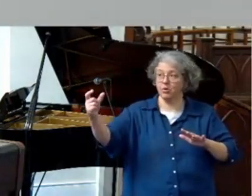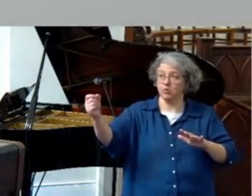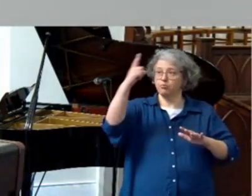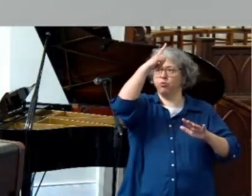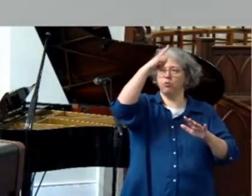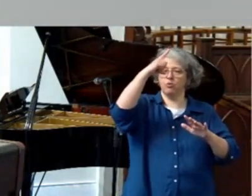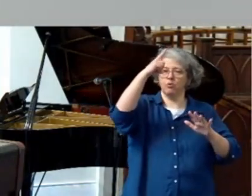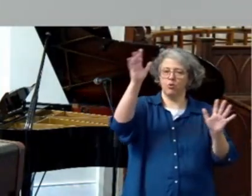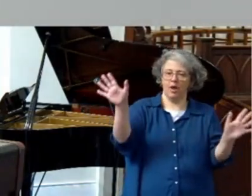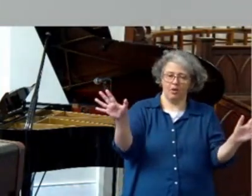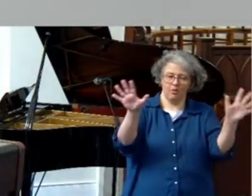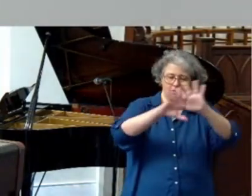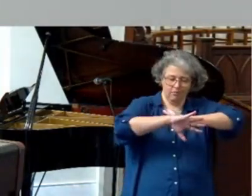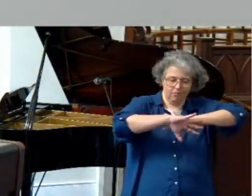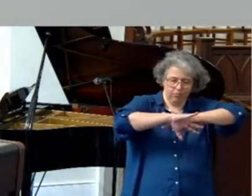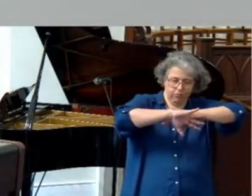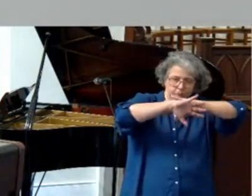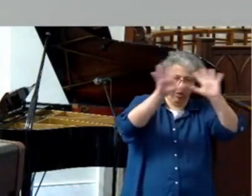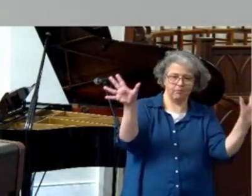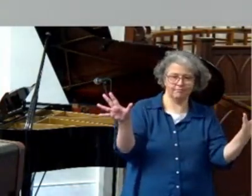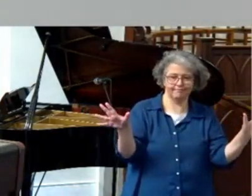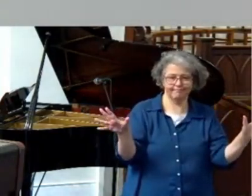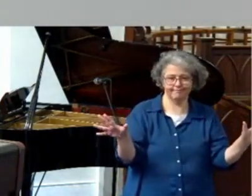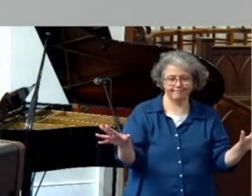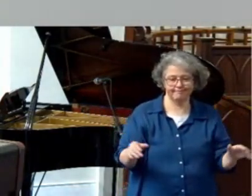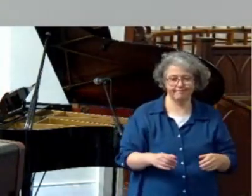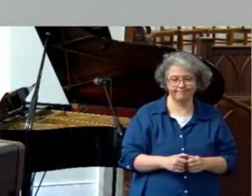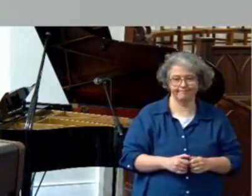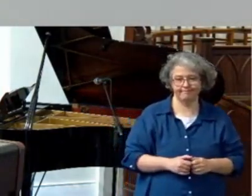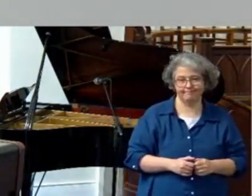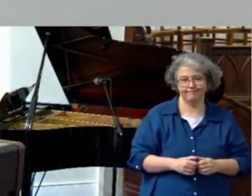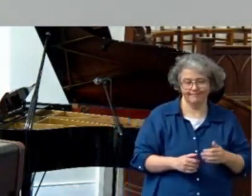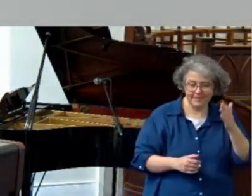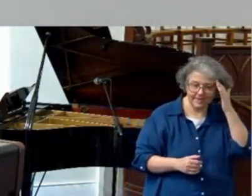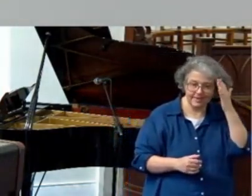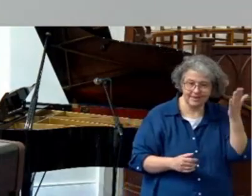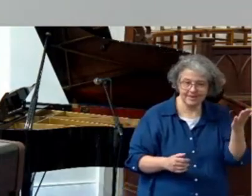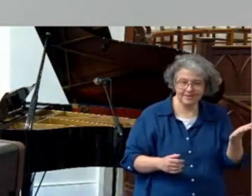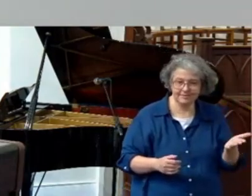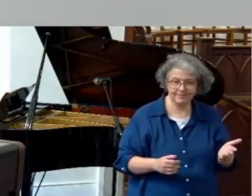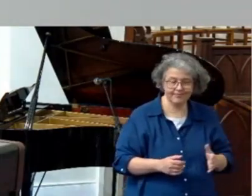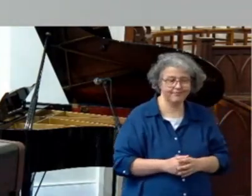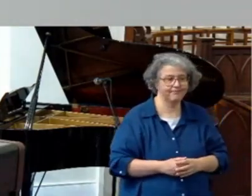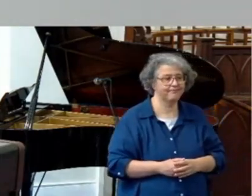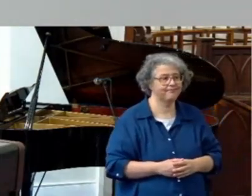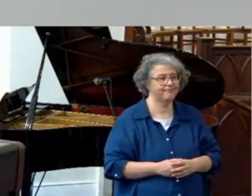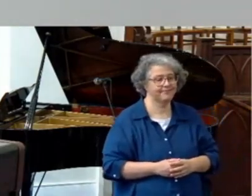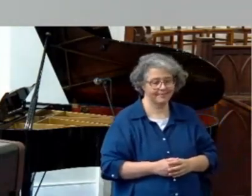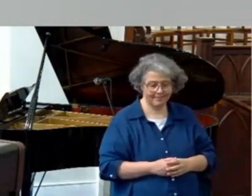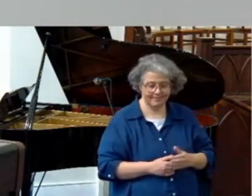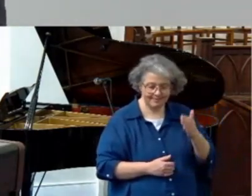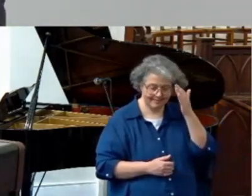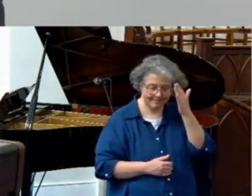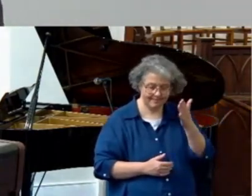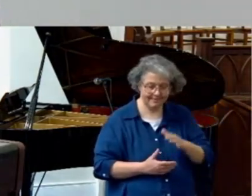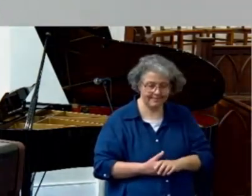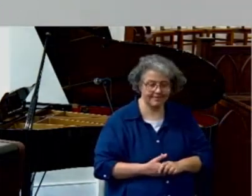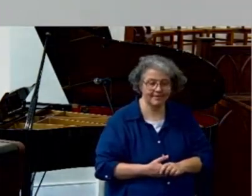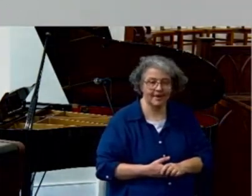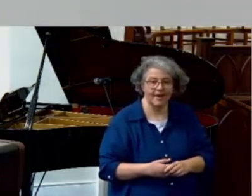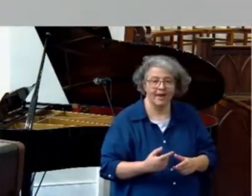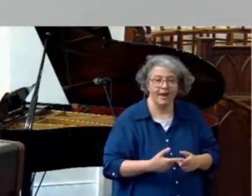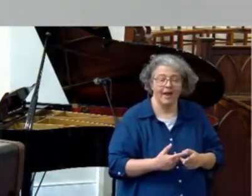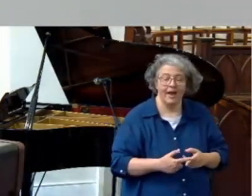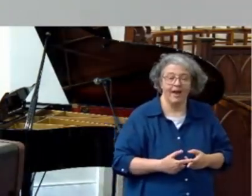Então, eu reforço essa ideia. A brevidade da vida é que aponta à eternidade.